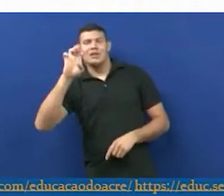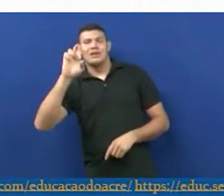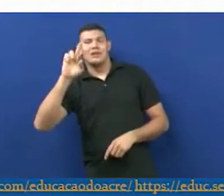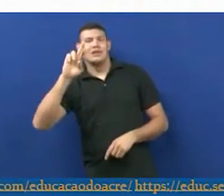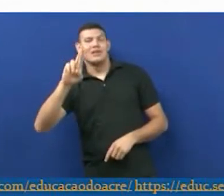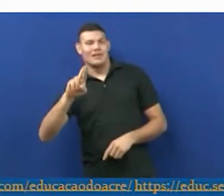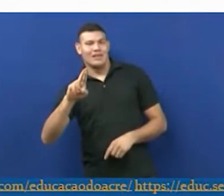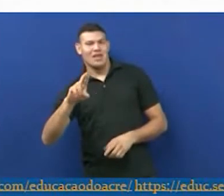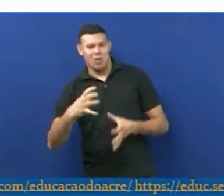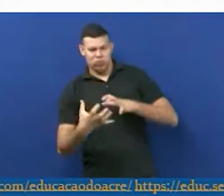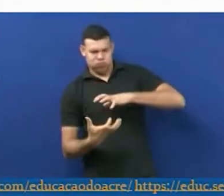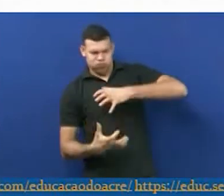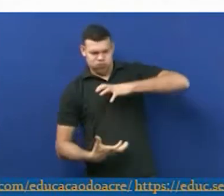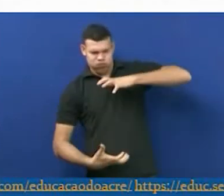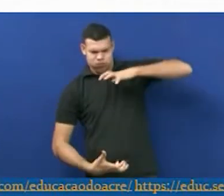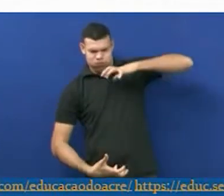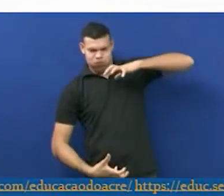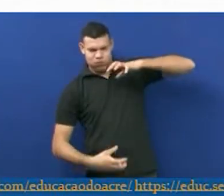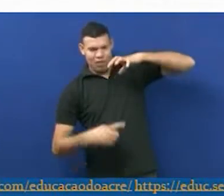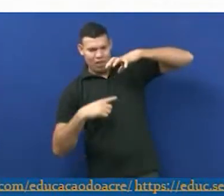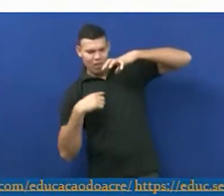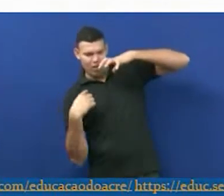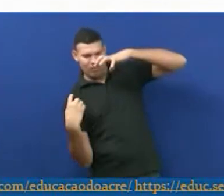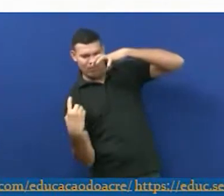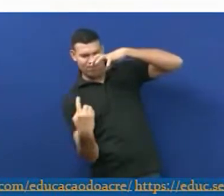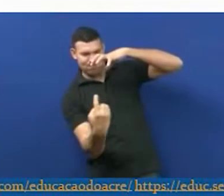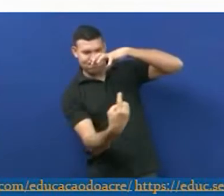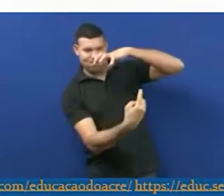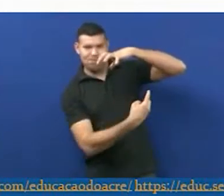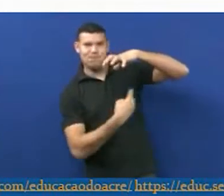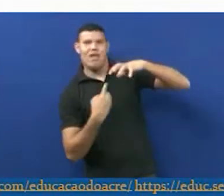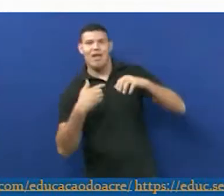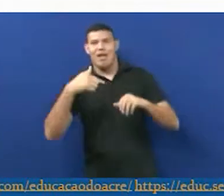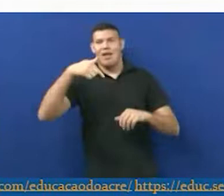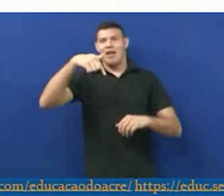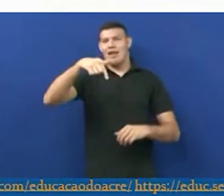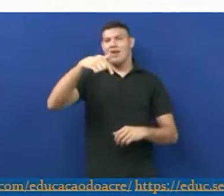Júpiter consegue ter um raio de